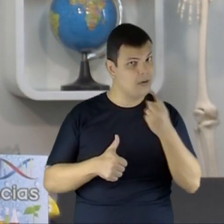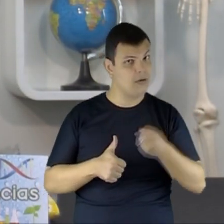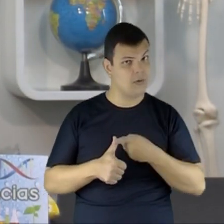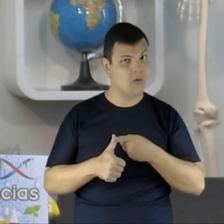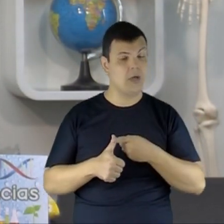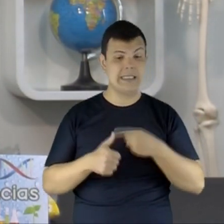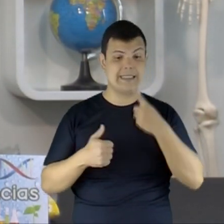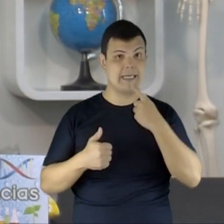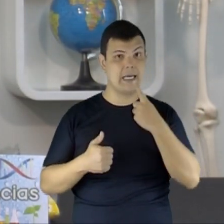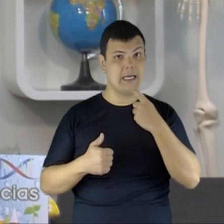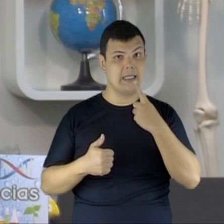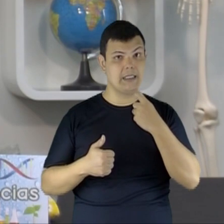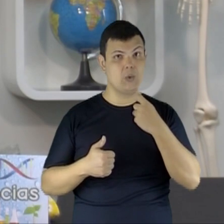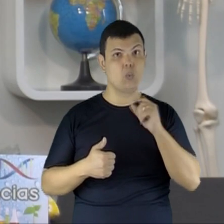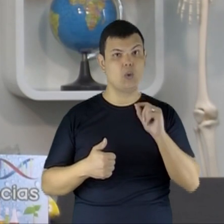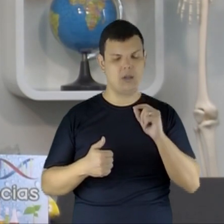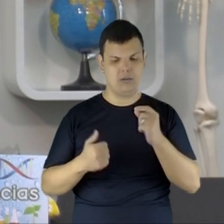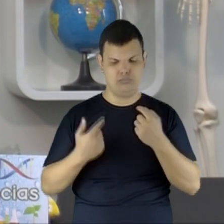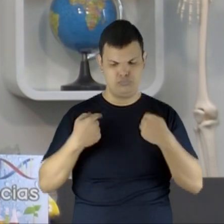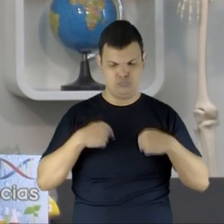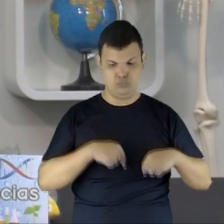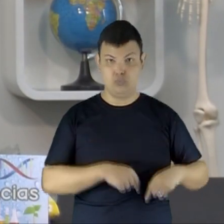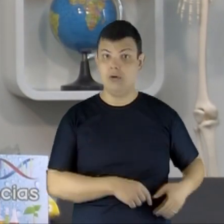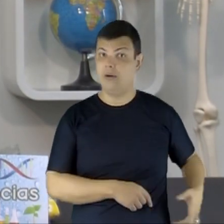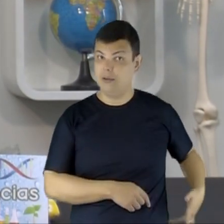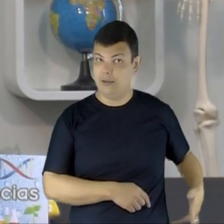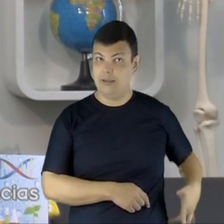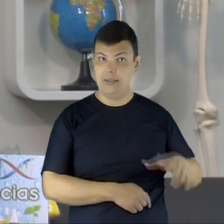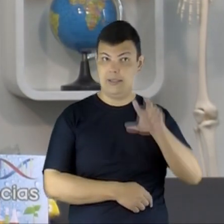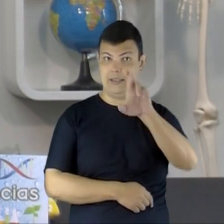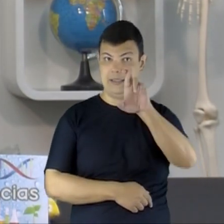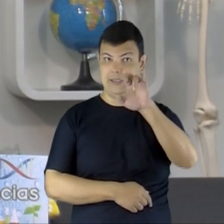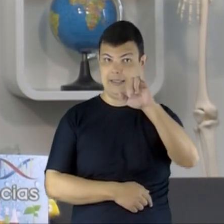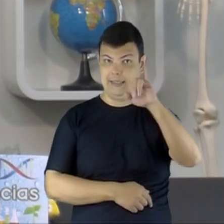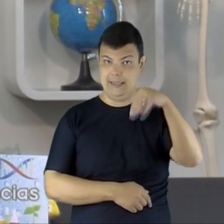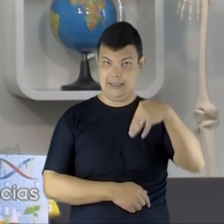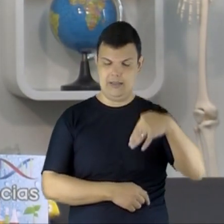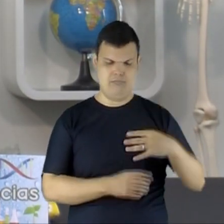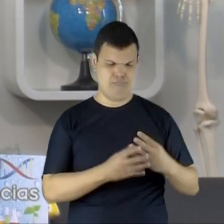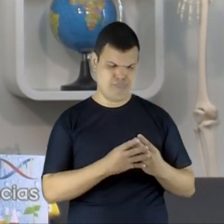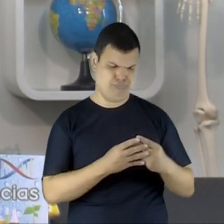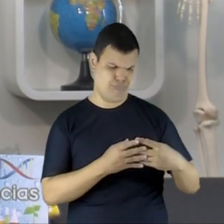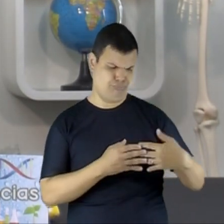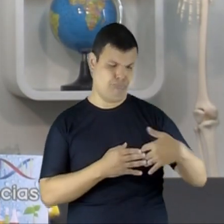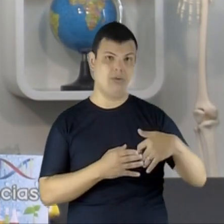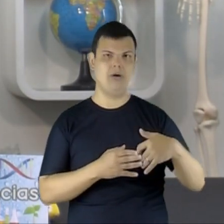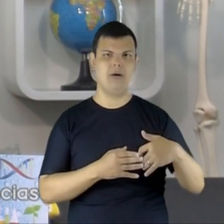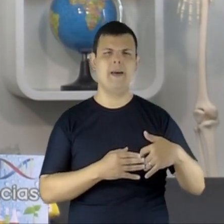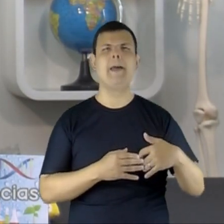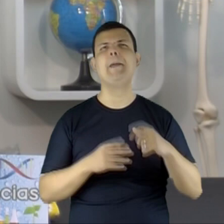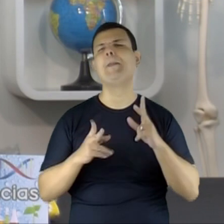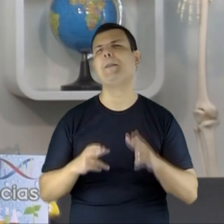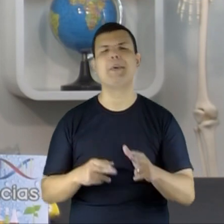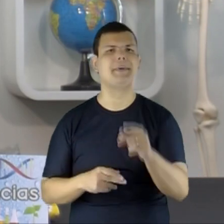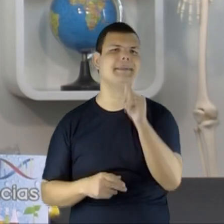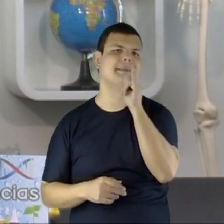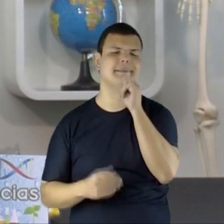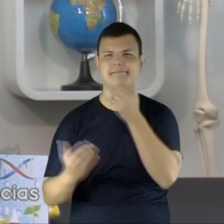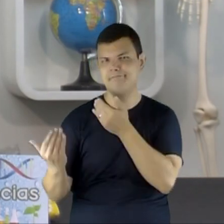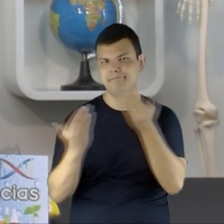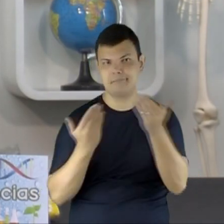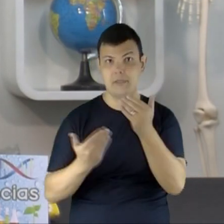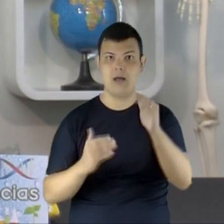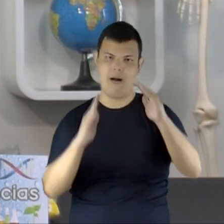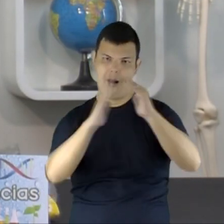o sangue, ele chega até os rins, não é isso? E ele vai ser filtrado. Lembra o filtro de água da nossa casa? Quando a